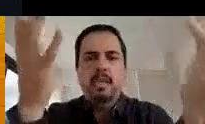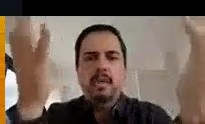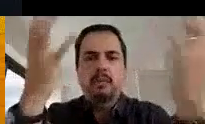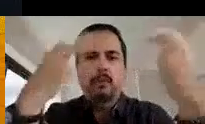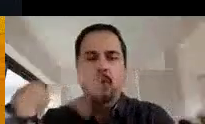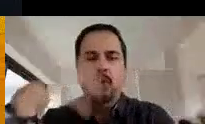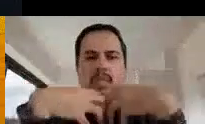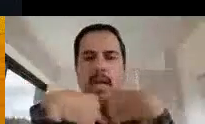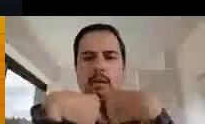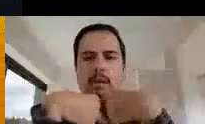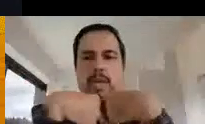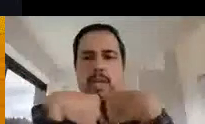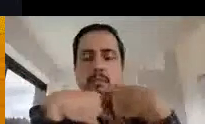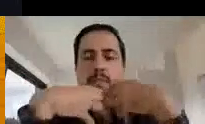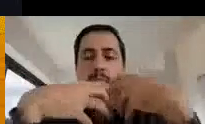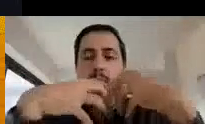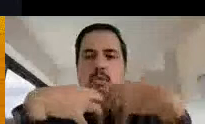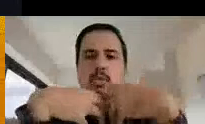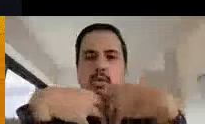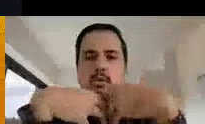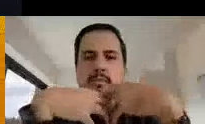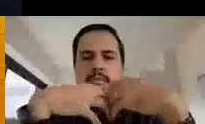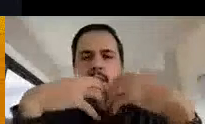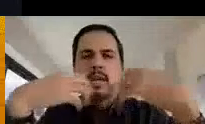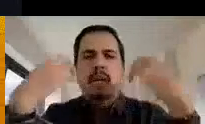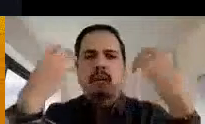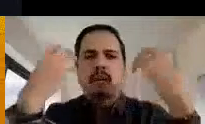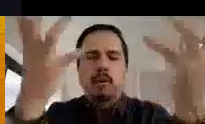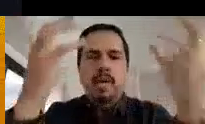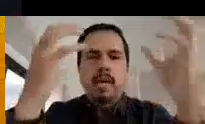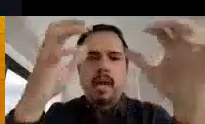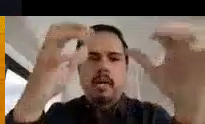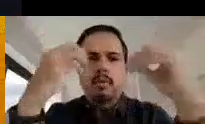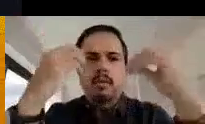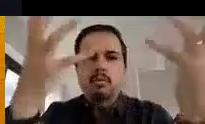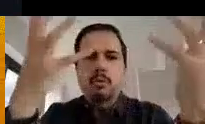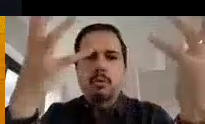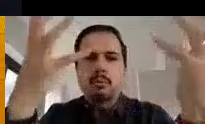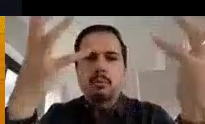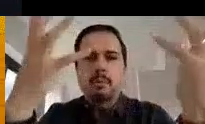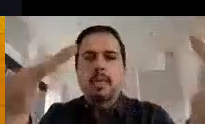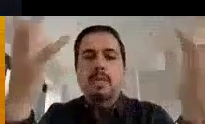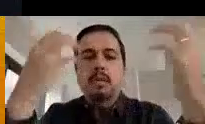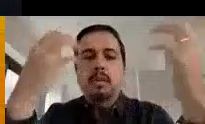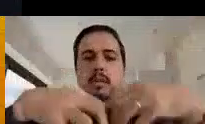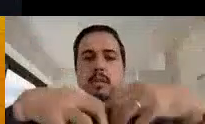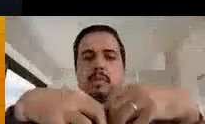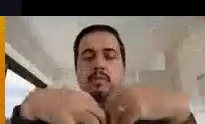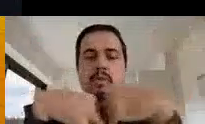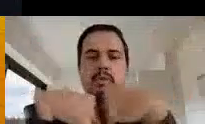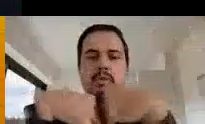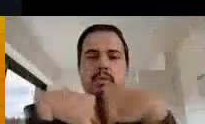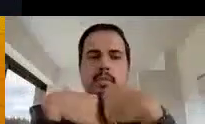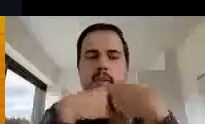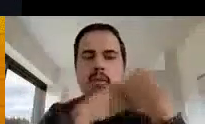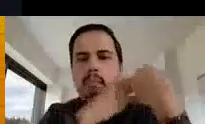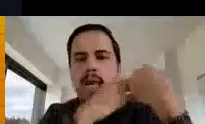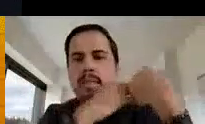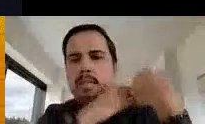mercado, foco interno, mas que muda o jogo. Foco no mercado que muda o jogo e inovação